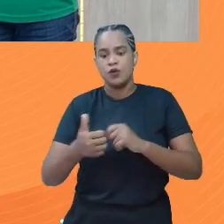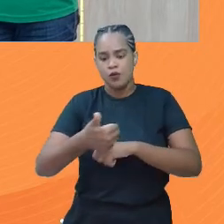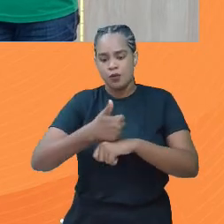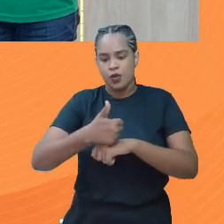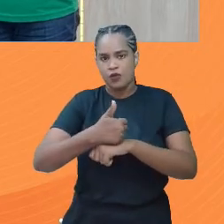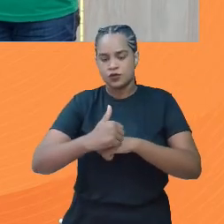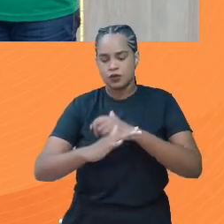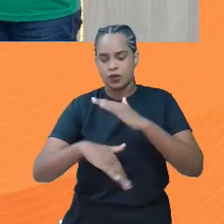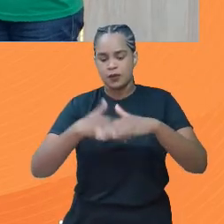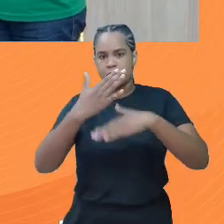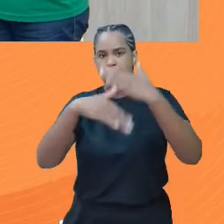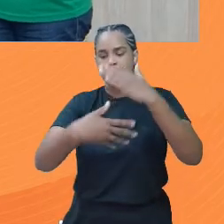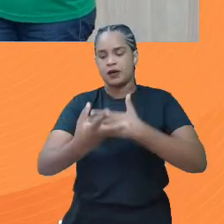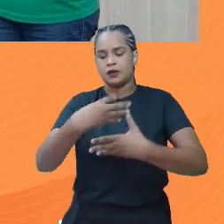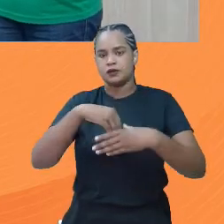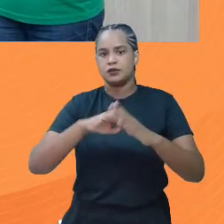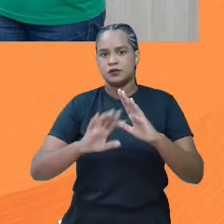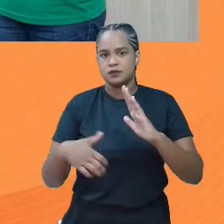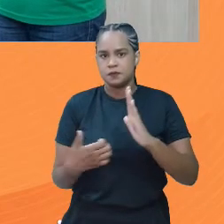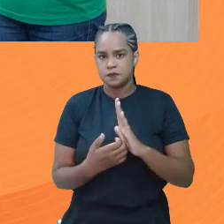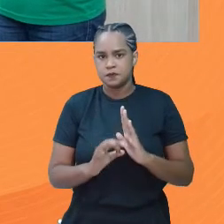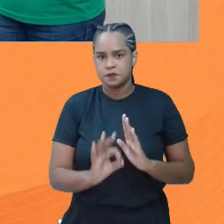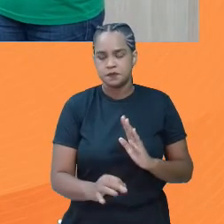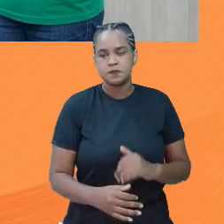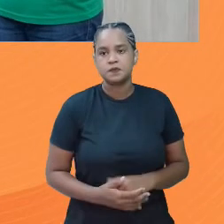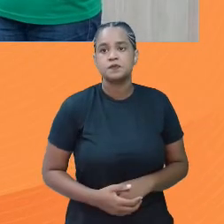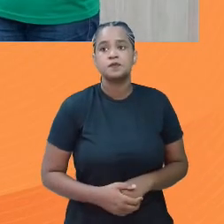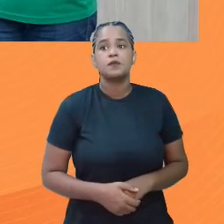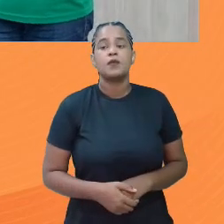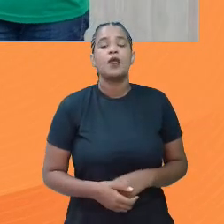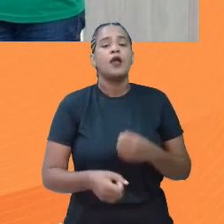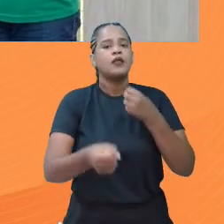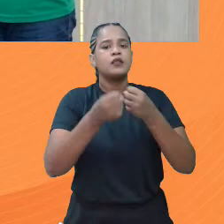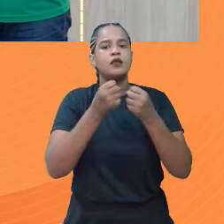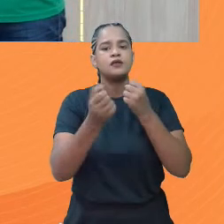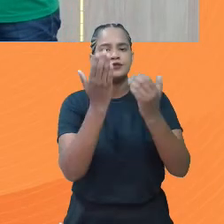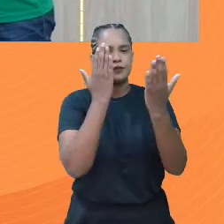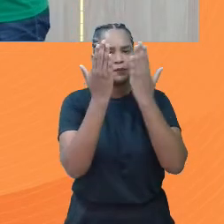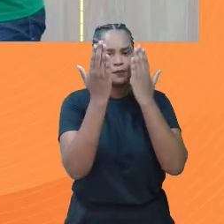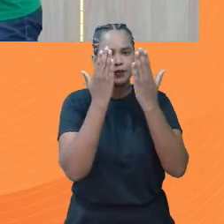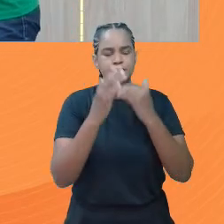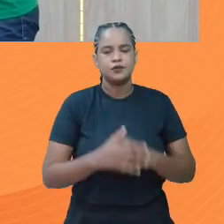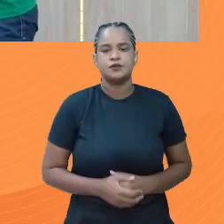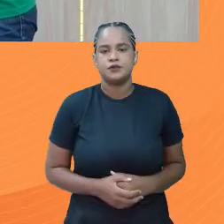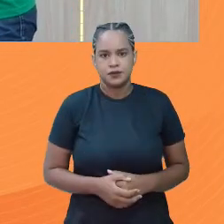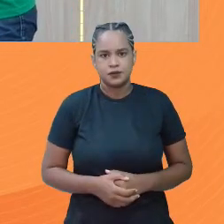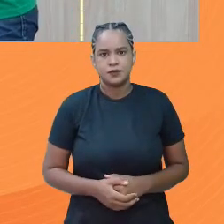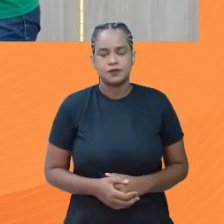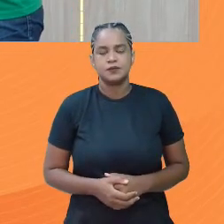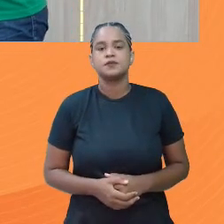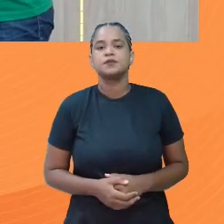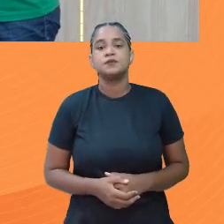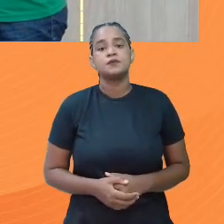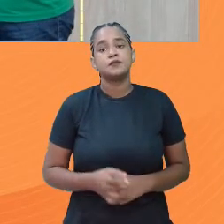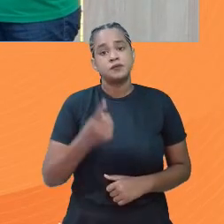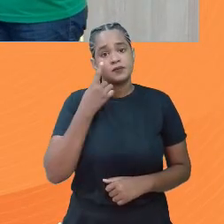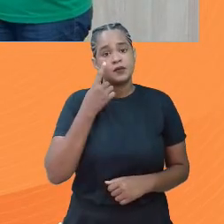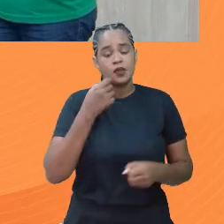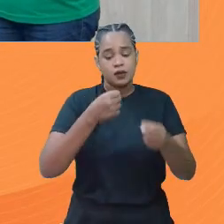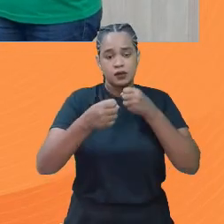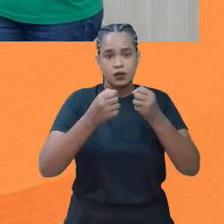da empresa. A entrevista psicológica. A expressão